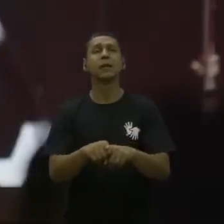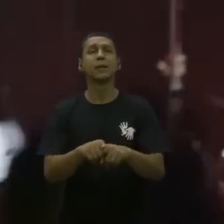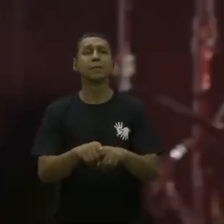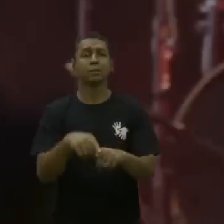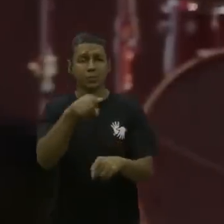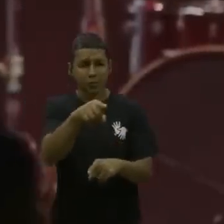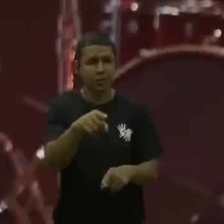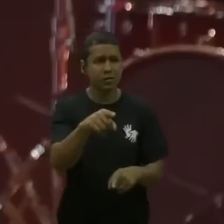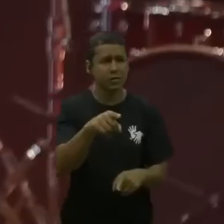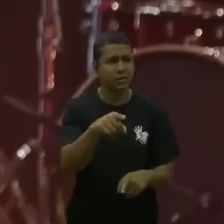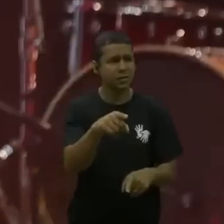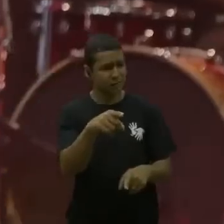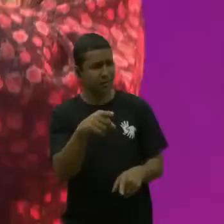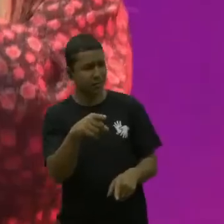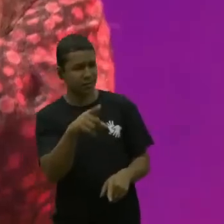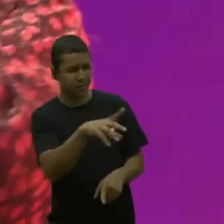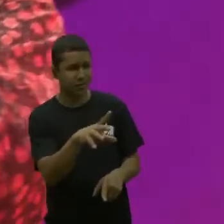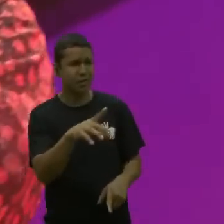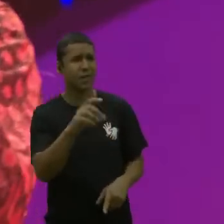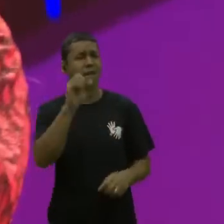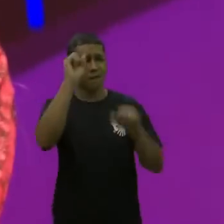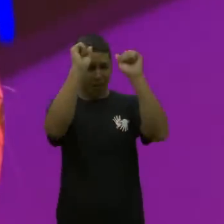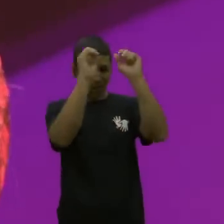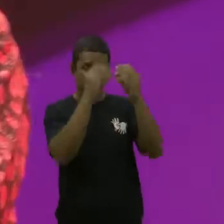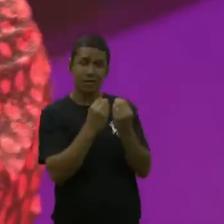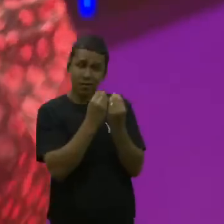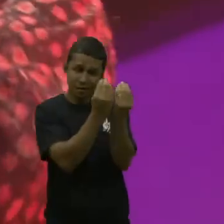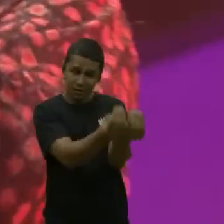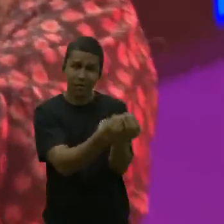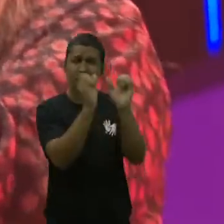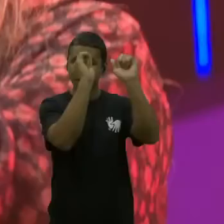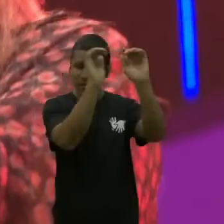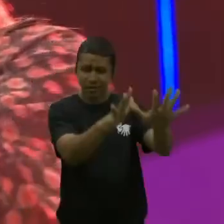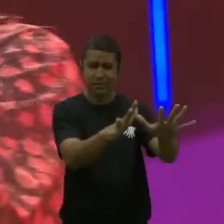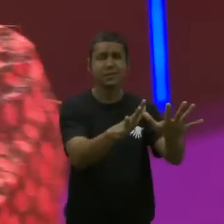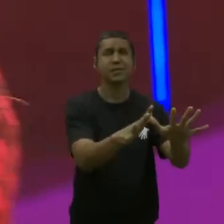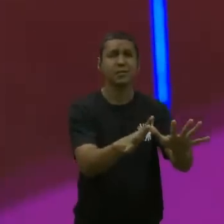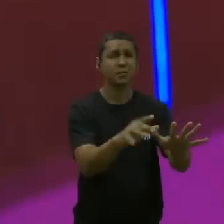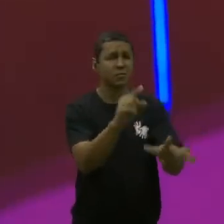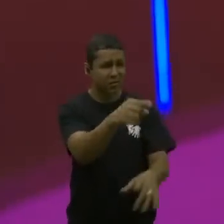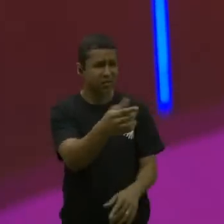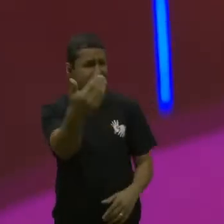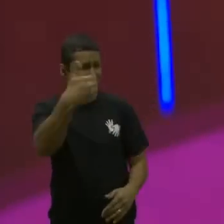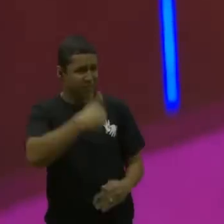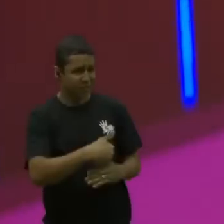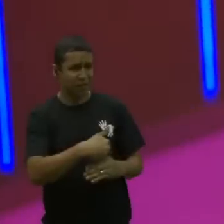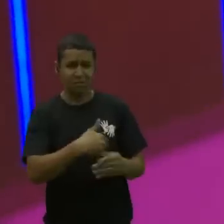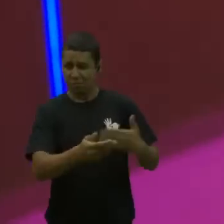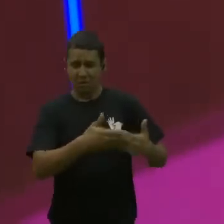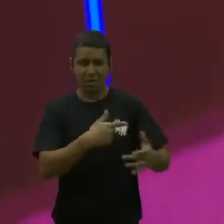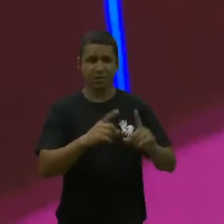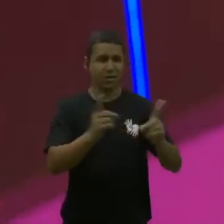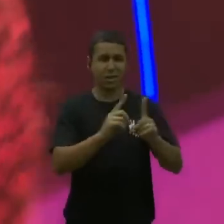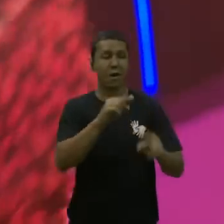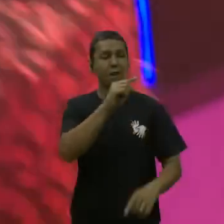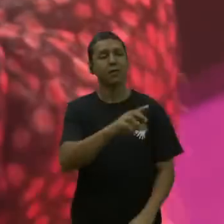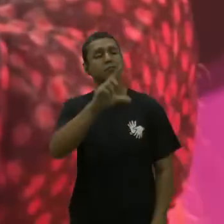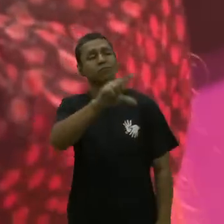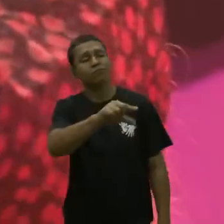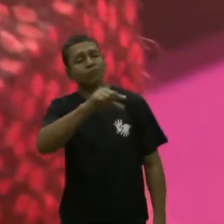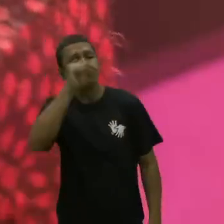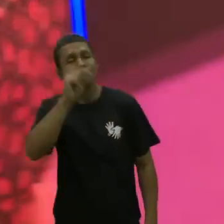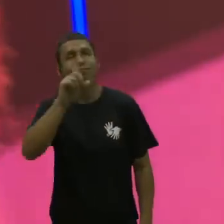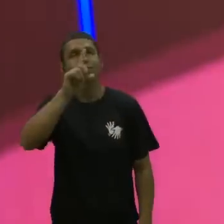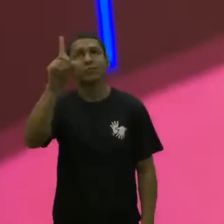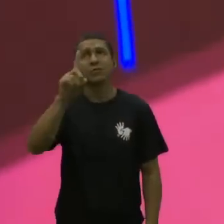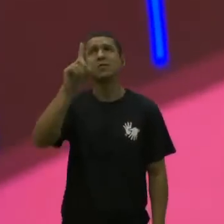Você que me ouve vai receber dessa porção também. Você não veio aqui à toa, você é um escolhido de Deus. Deus